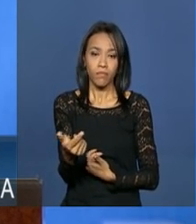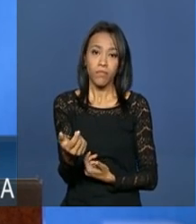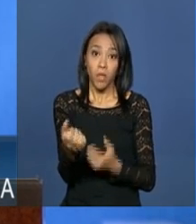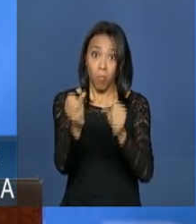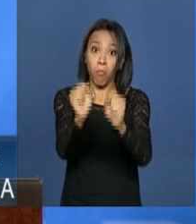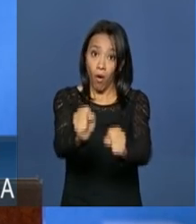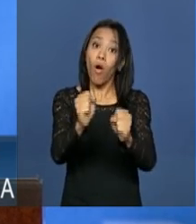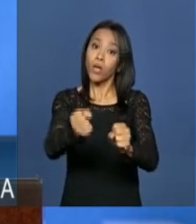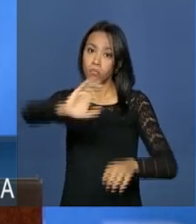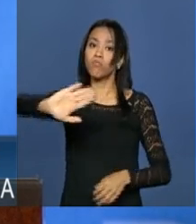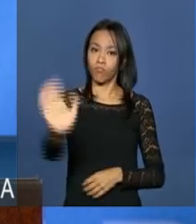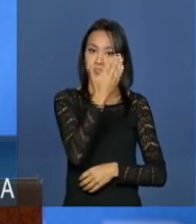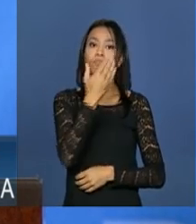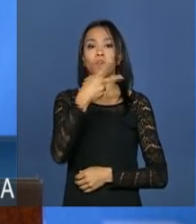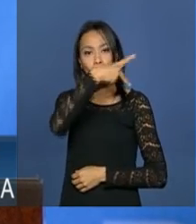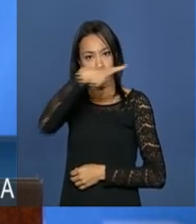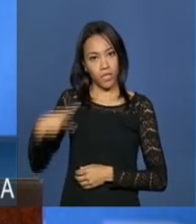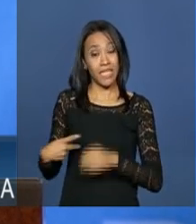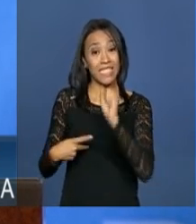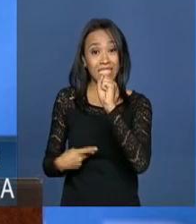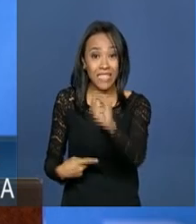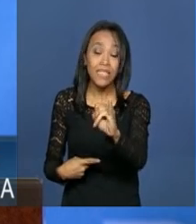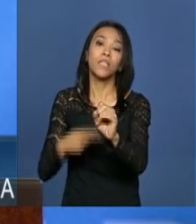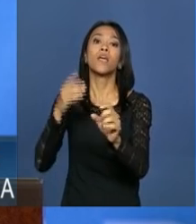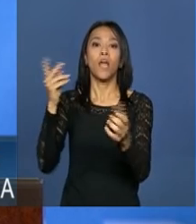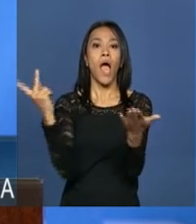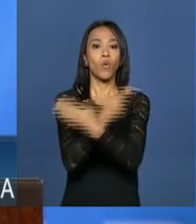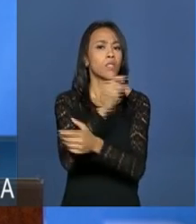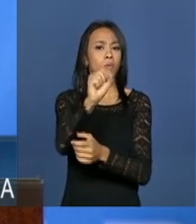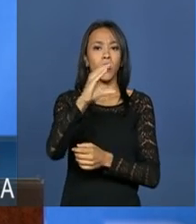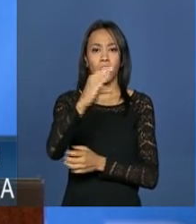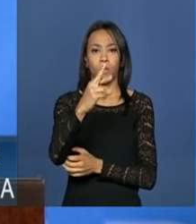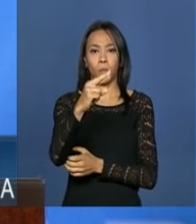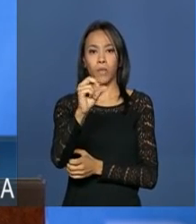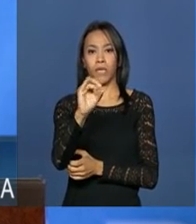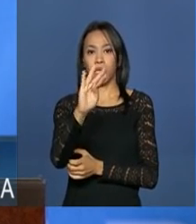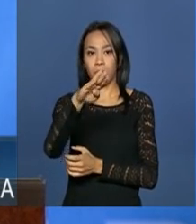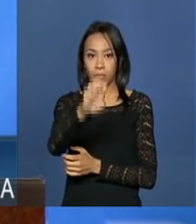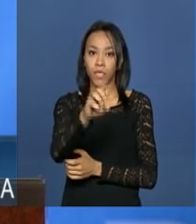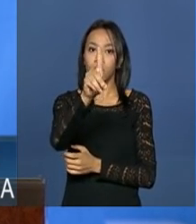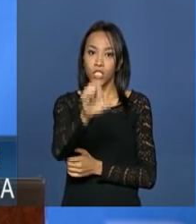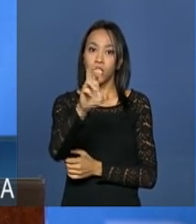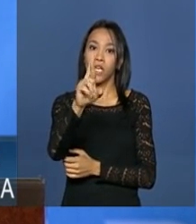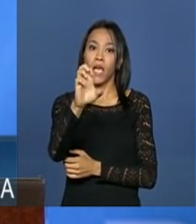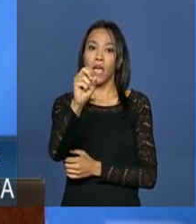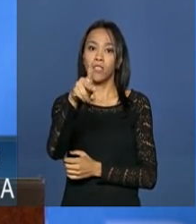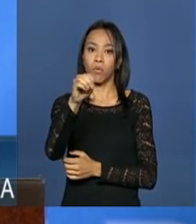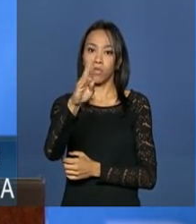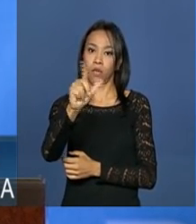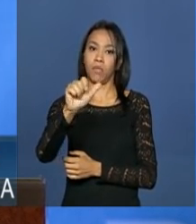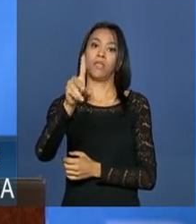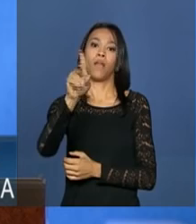Podem tirar um presidente se ele cometeu crime de responsabilidade. Num regime